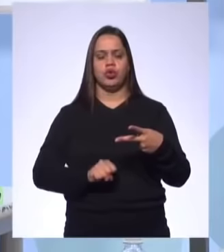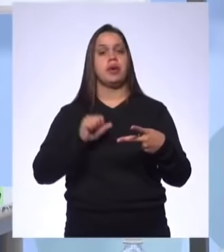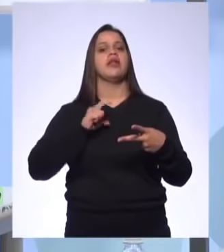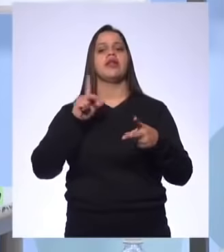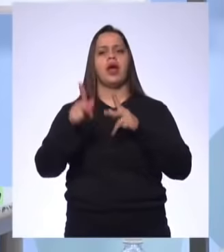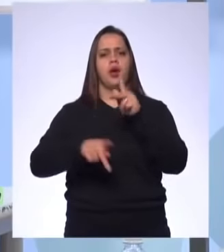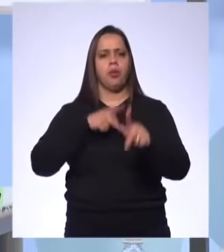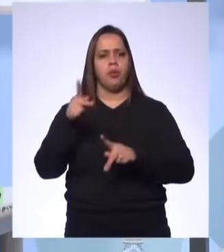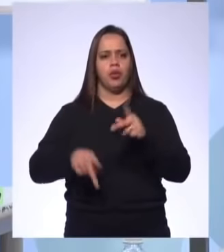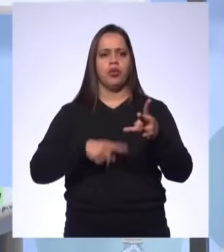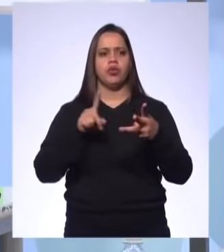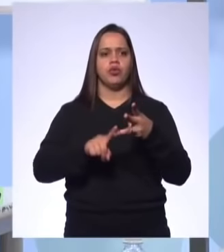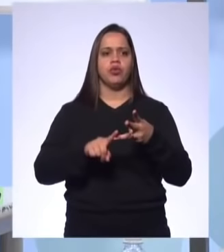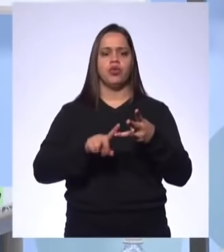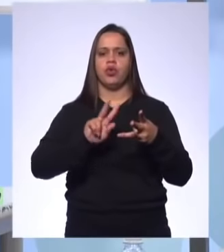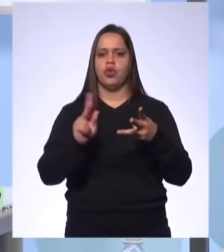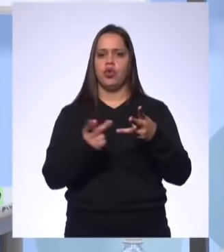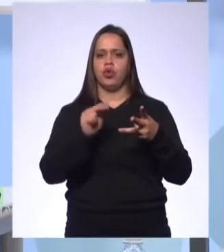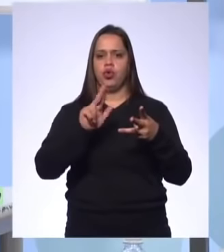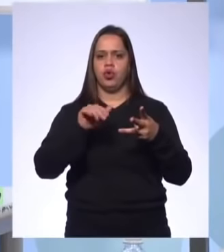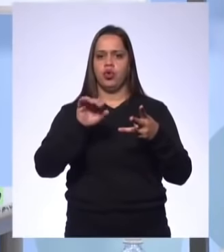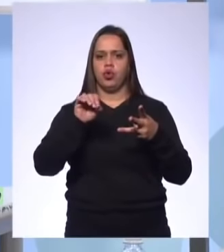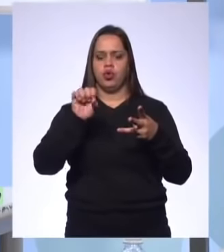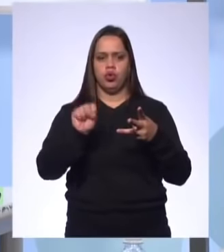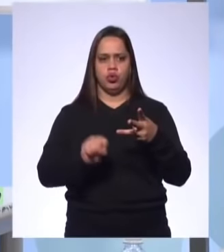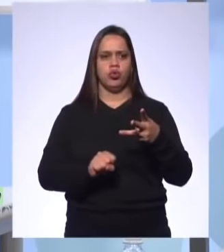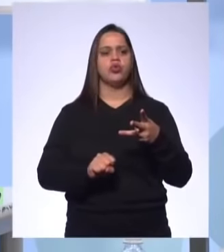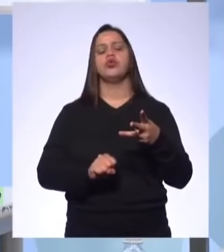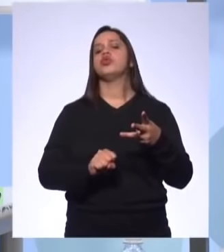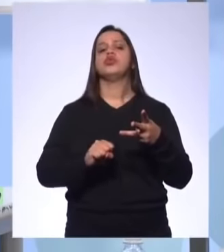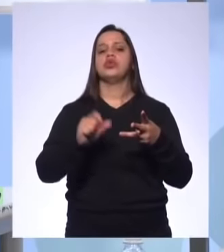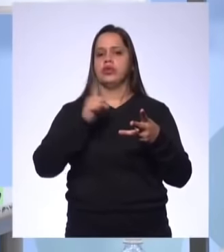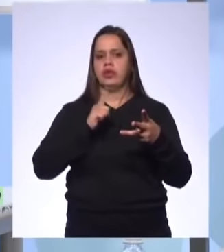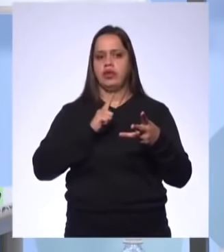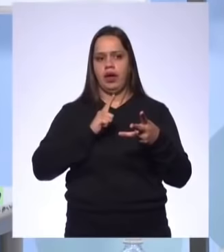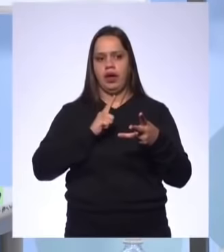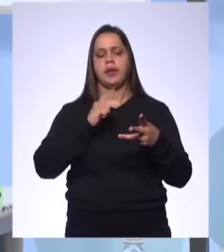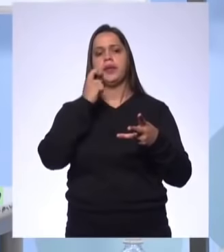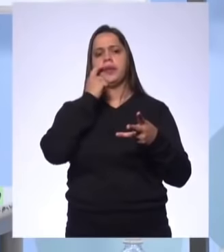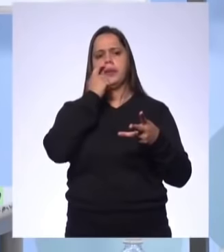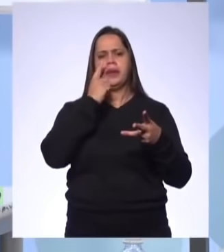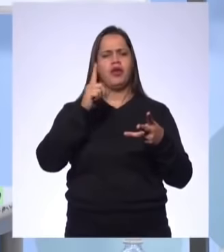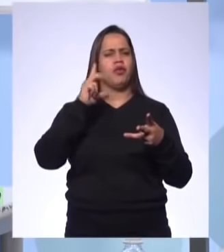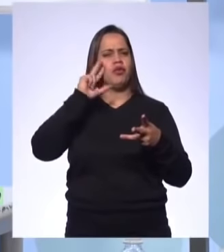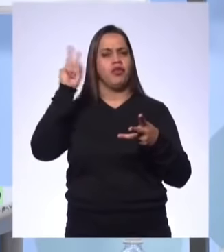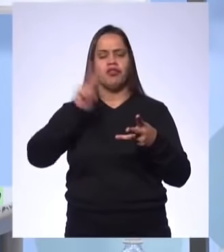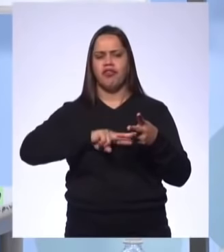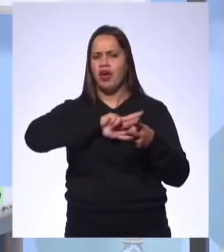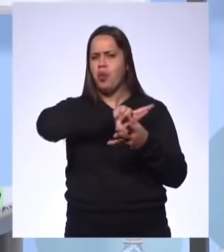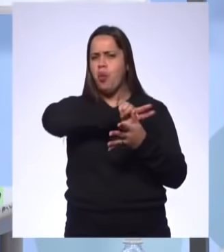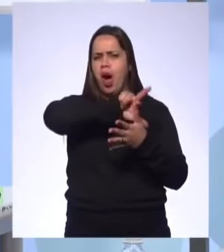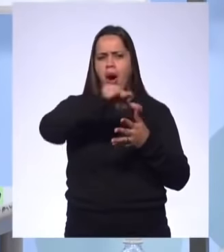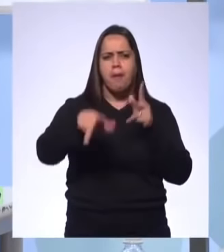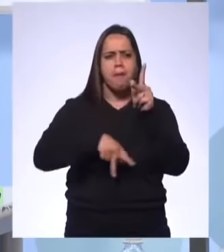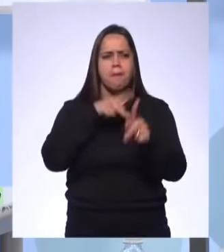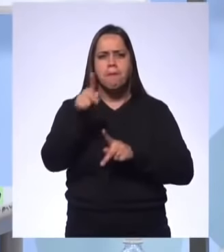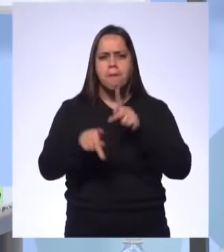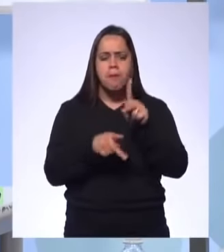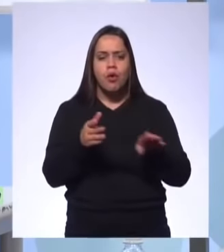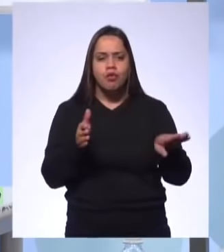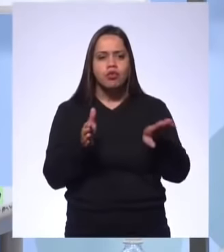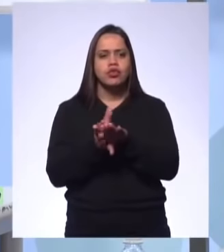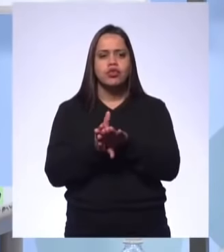os hunos, deixa eu ver se está certinho. Temos os hunos. Olha quanta galera está chegando. Quantas